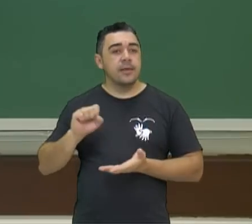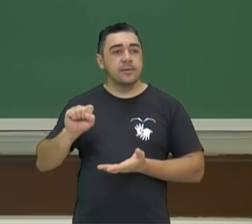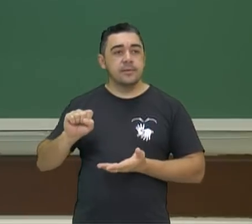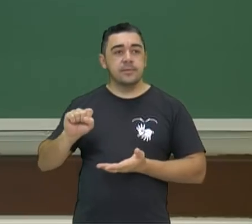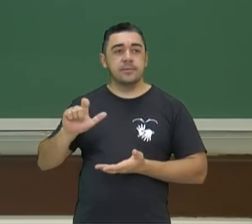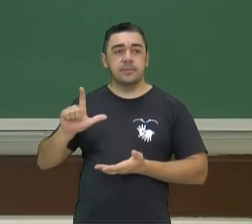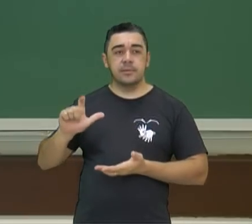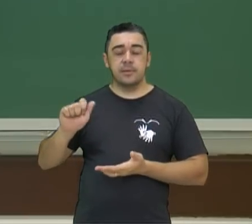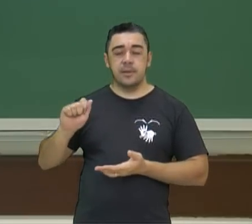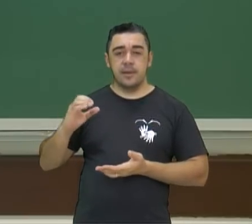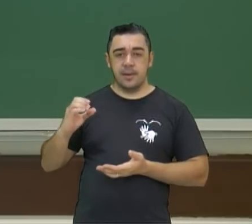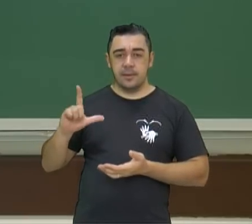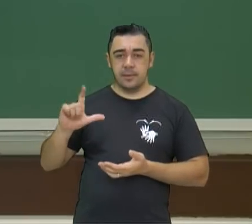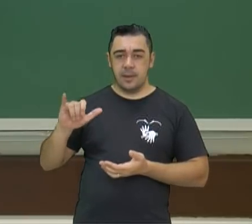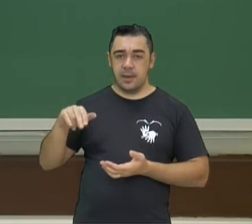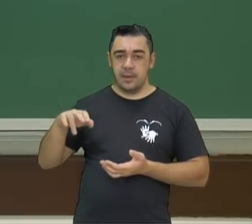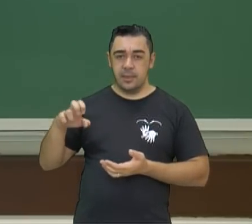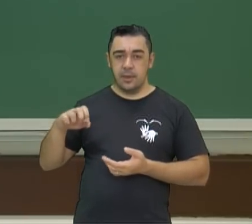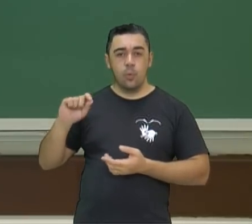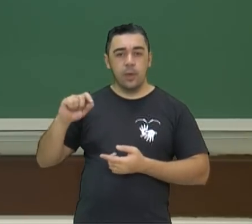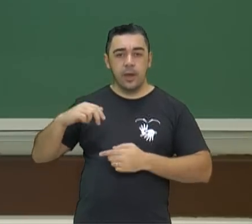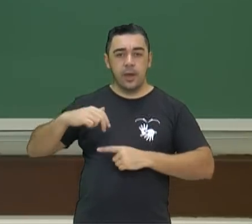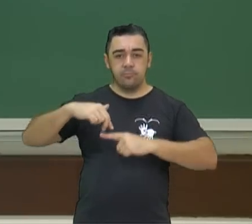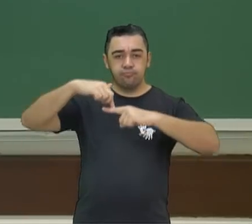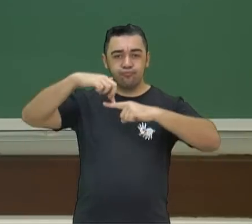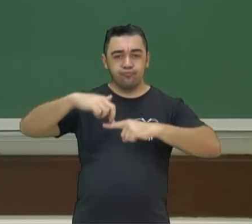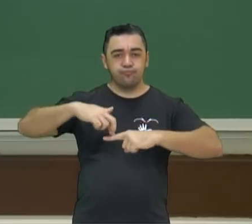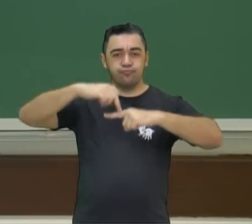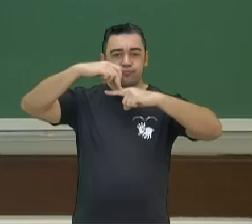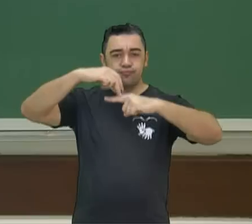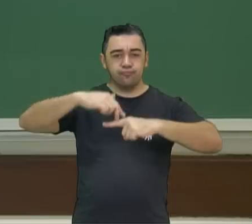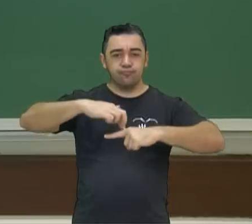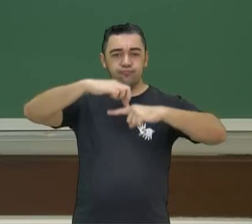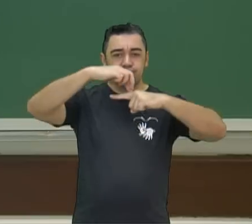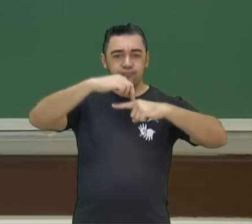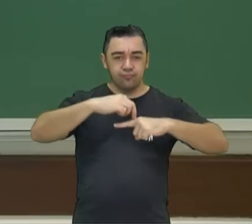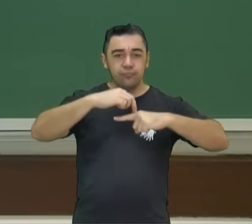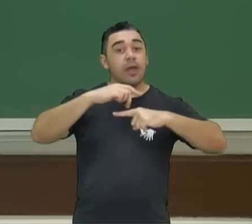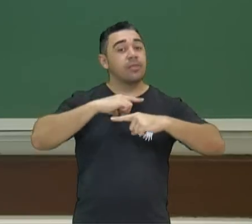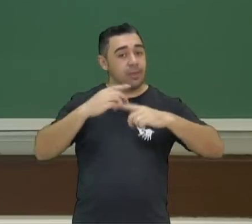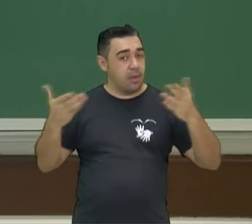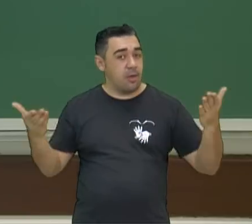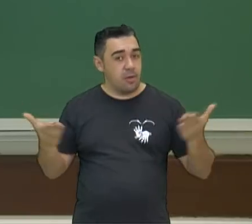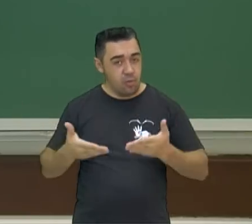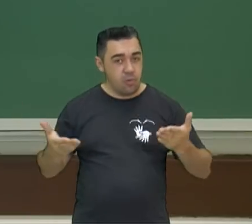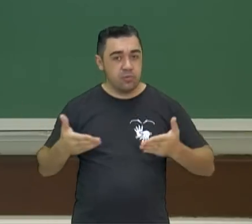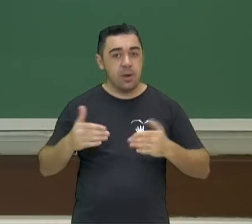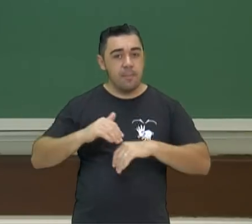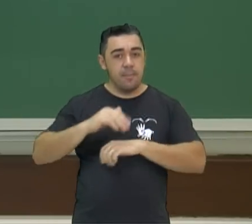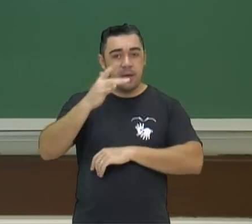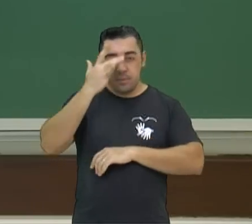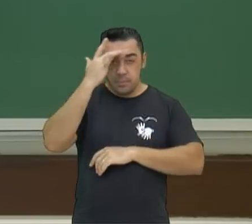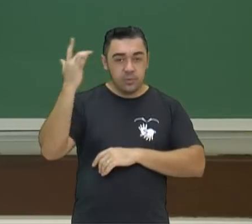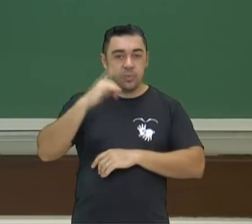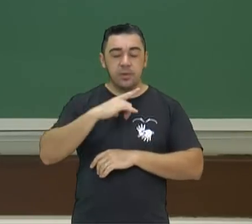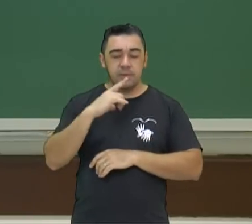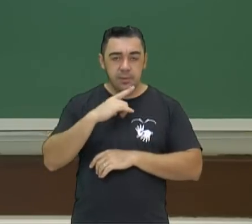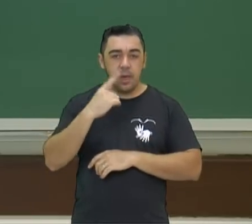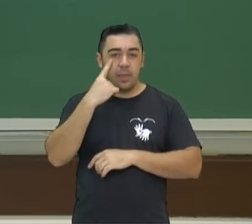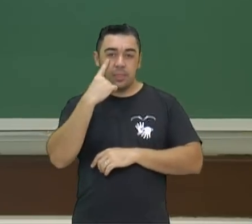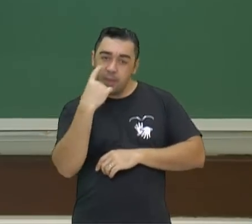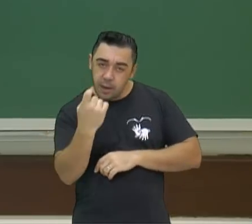slackline, que é uma modalidade que está despontando por aí. As pessoas estão cada vez mais interessadas em